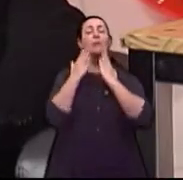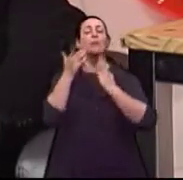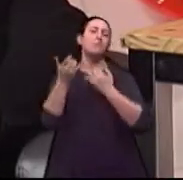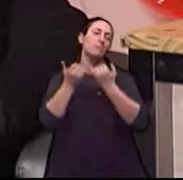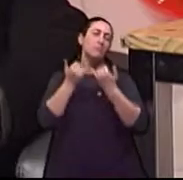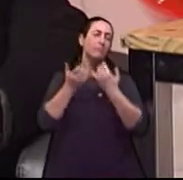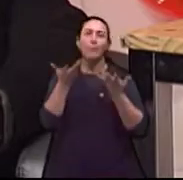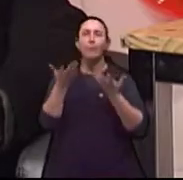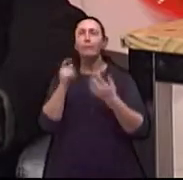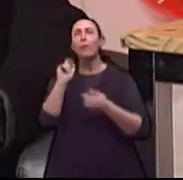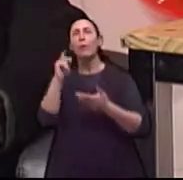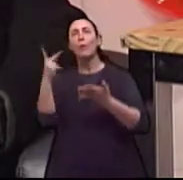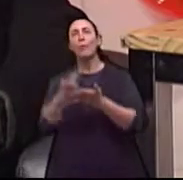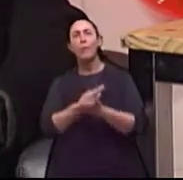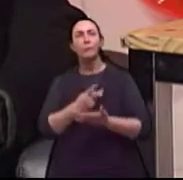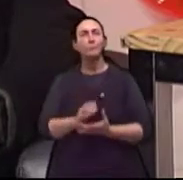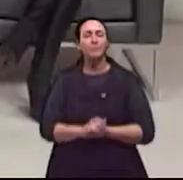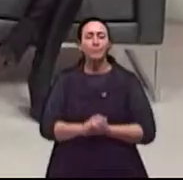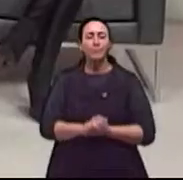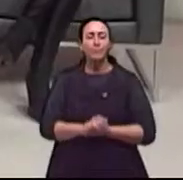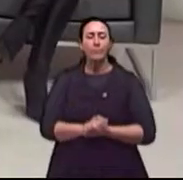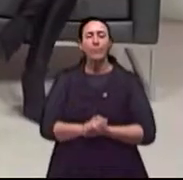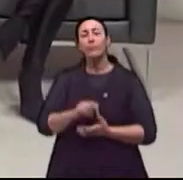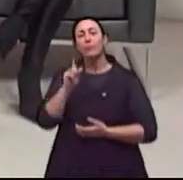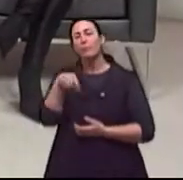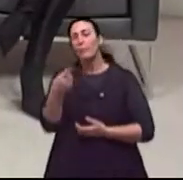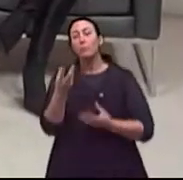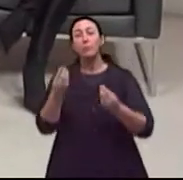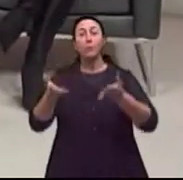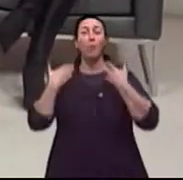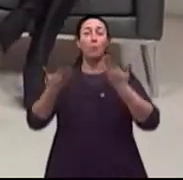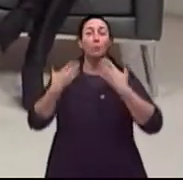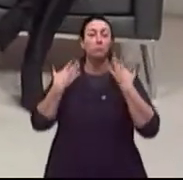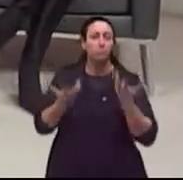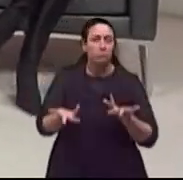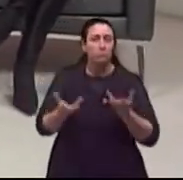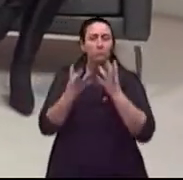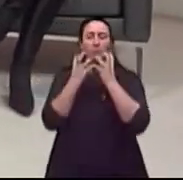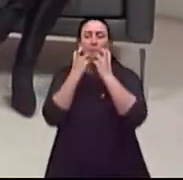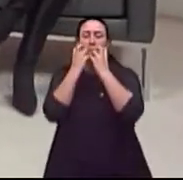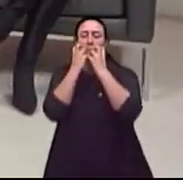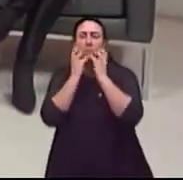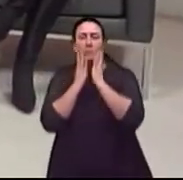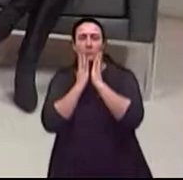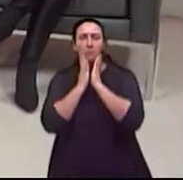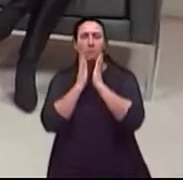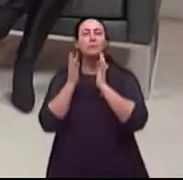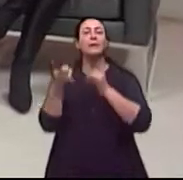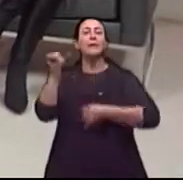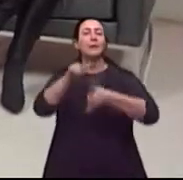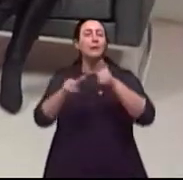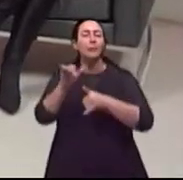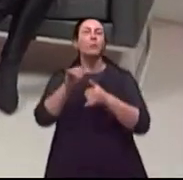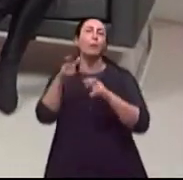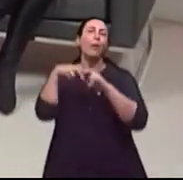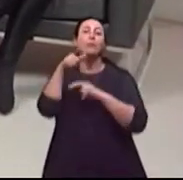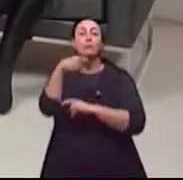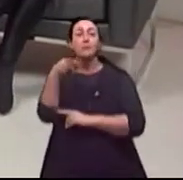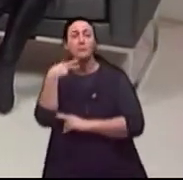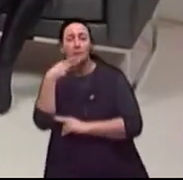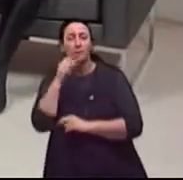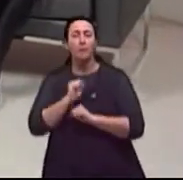grãs pode ser desde excesso de calor químicos produzidos pelo cigarro